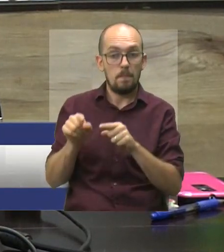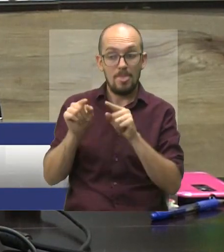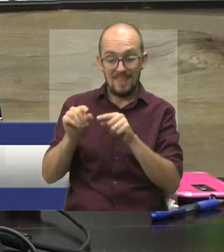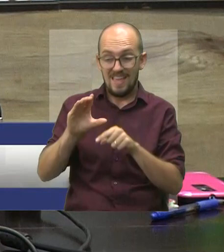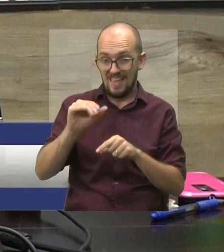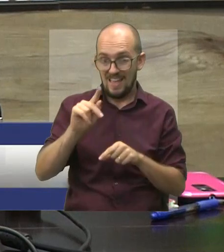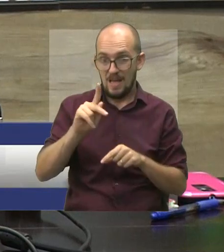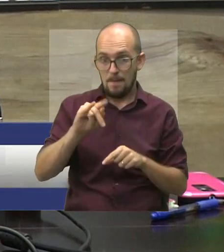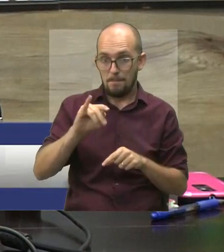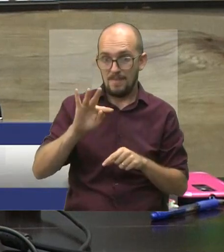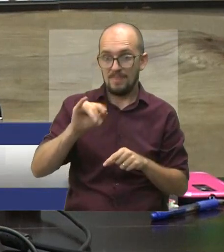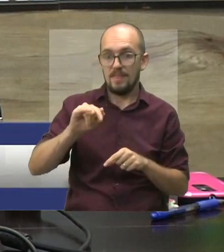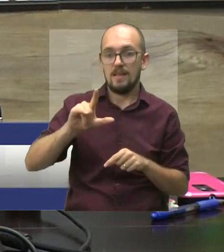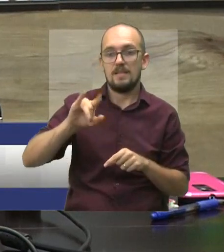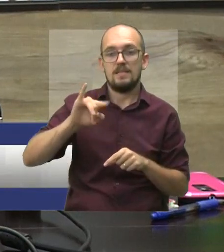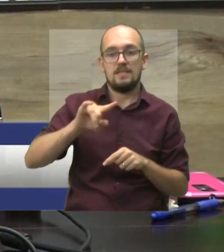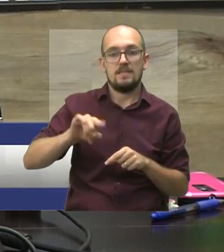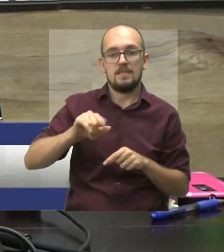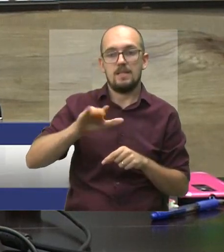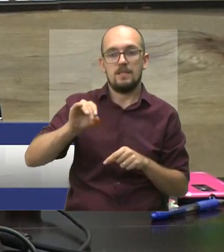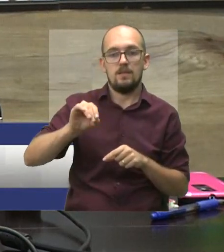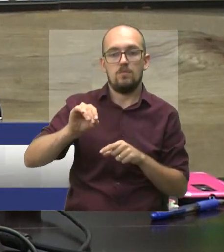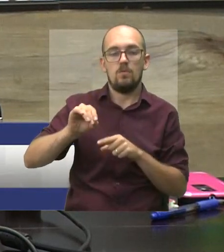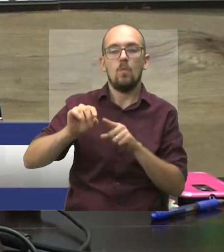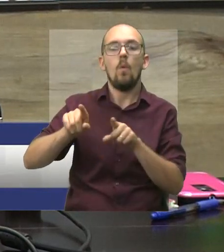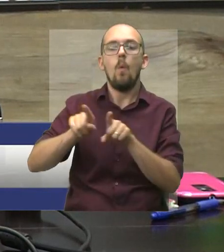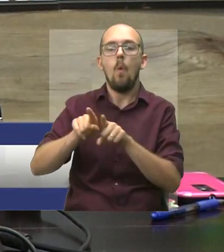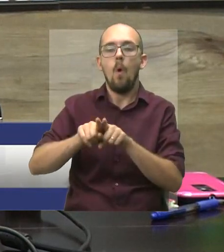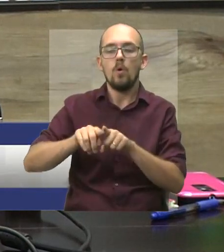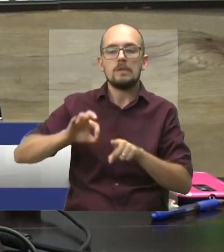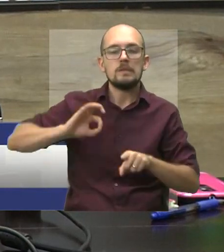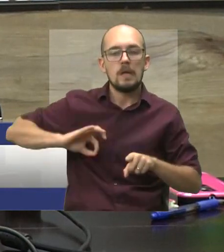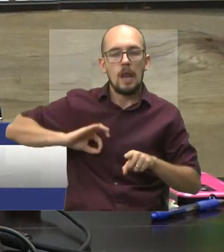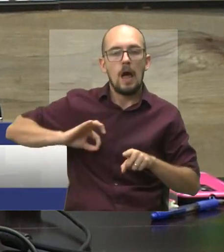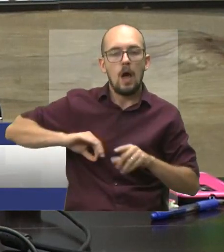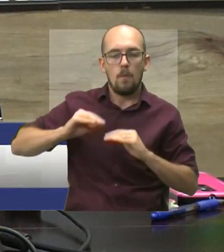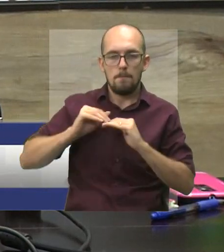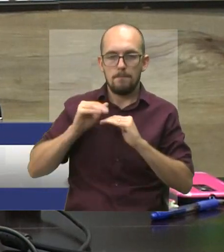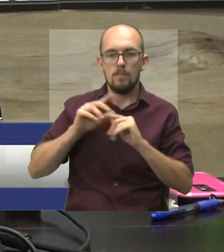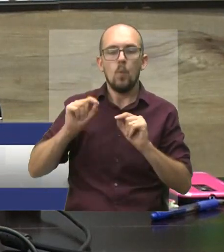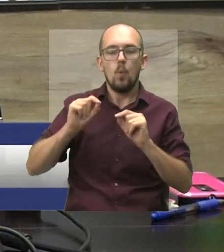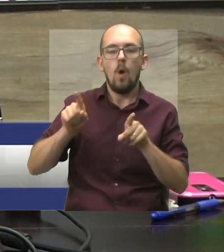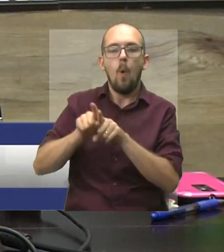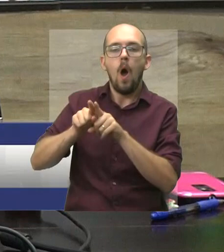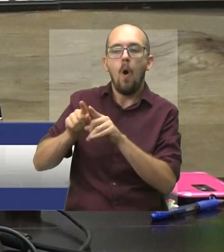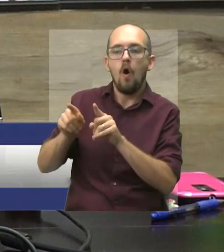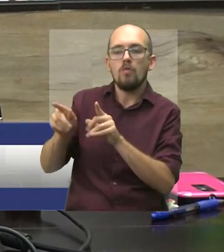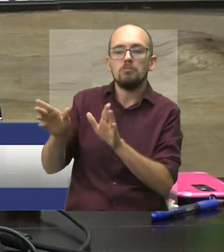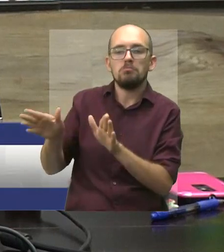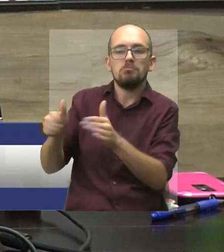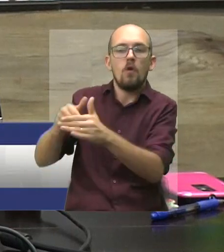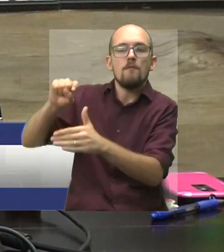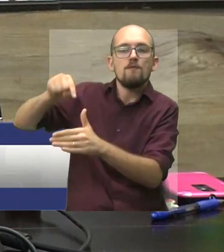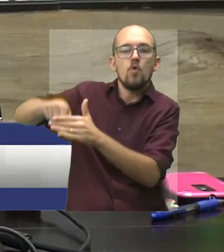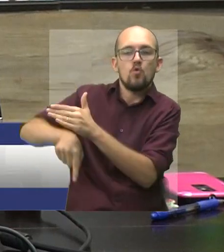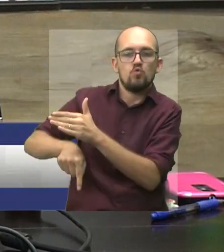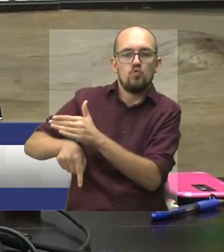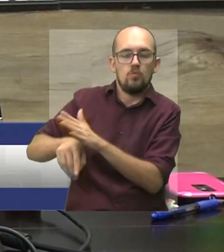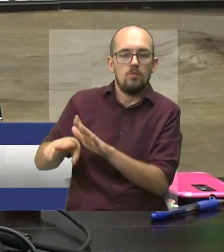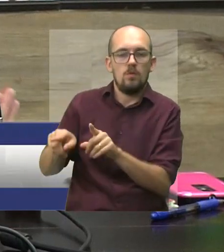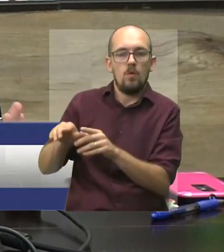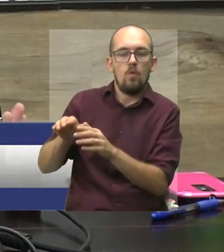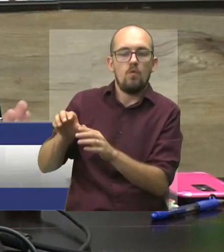contribuição definida que garante o salário mínimo mediante um fundo solidário. Quer dizer, todos terão